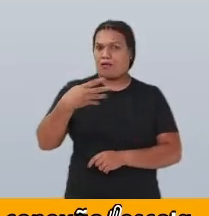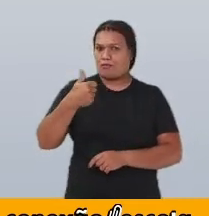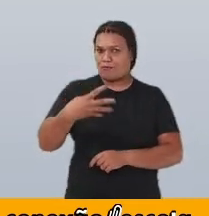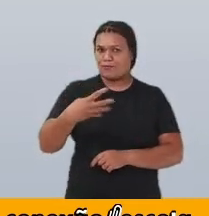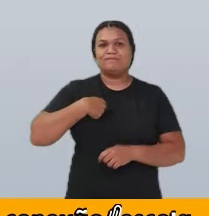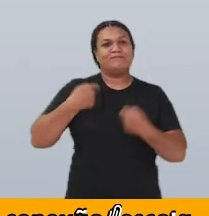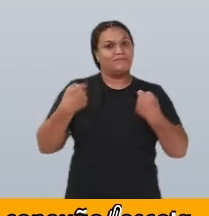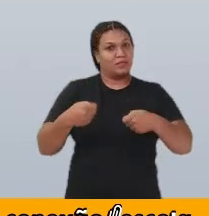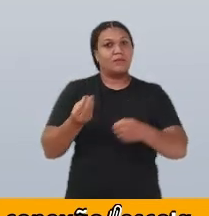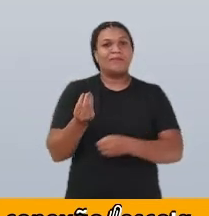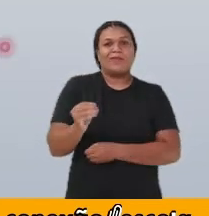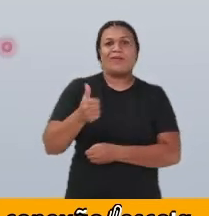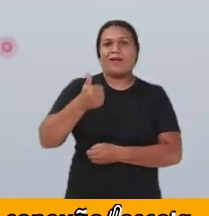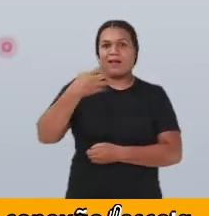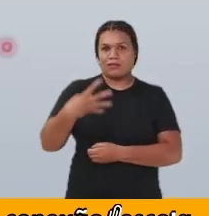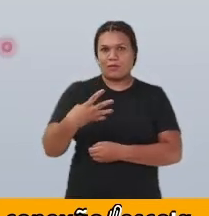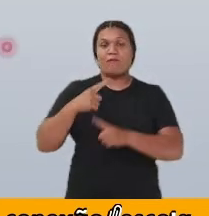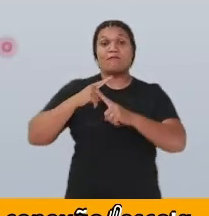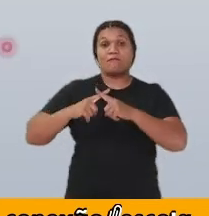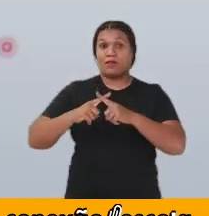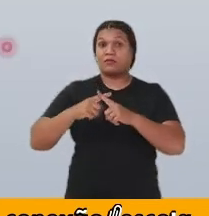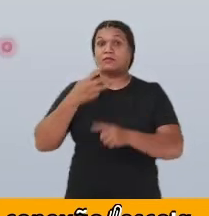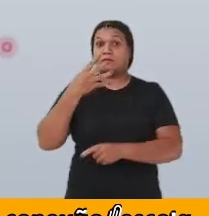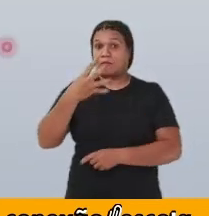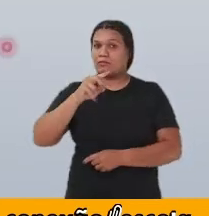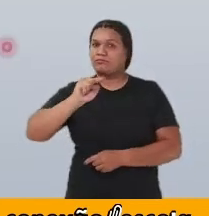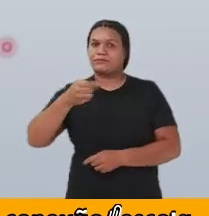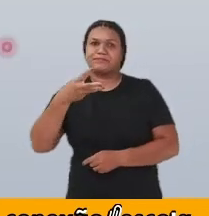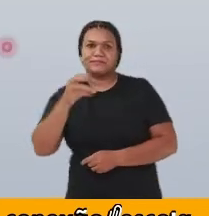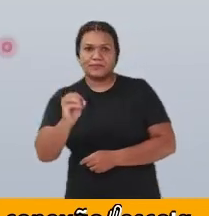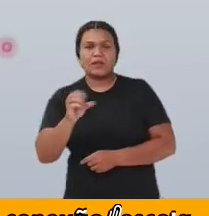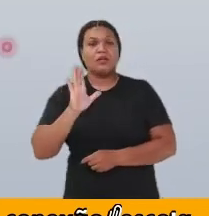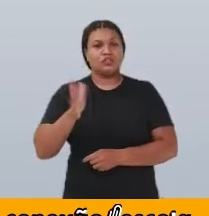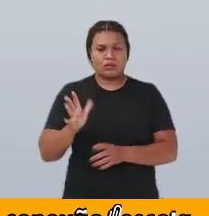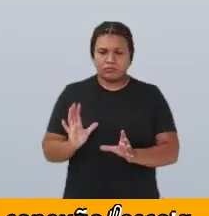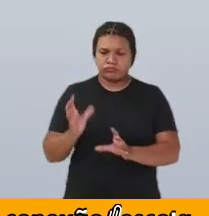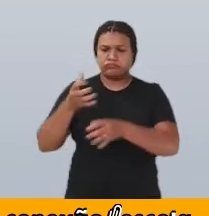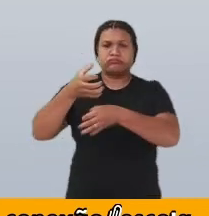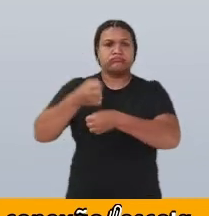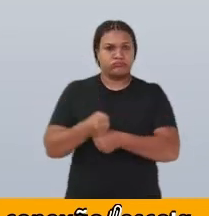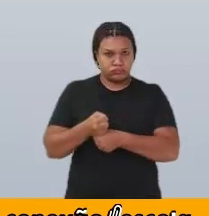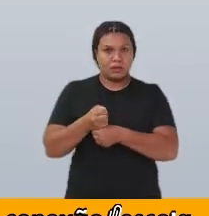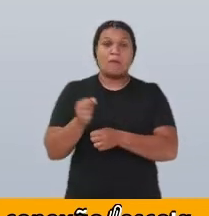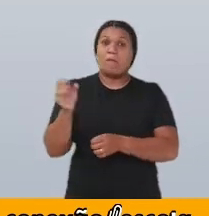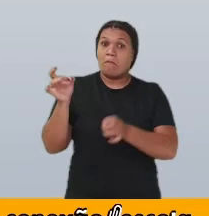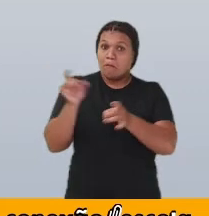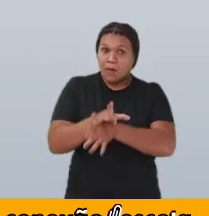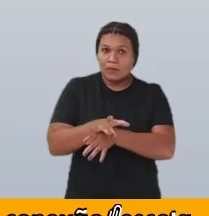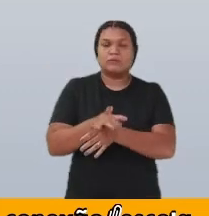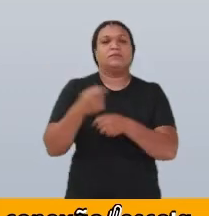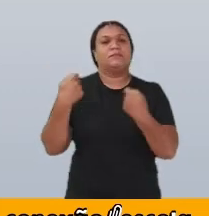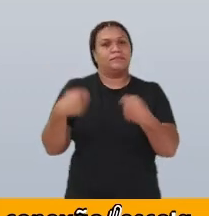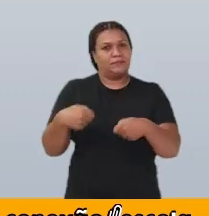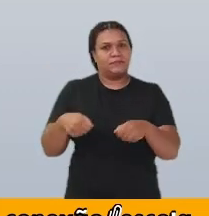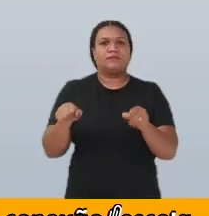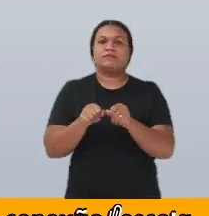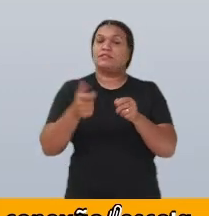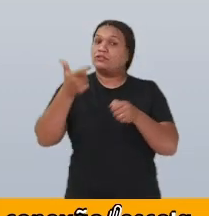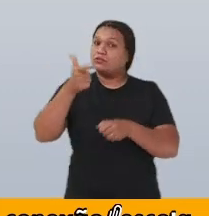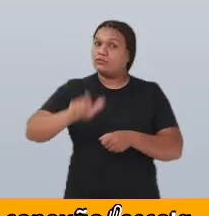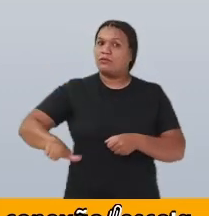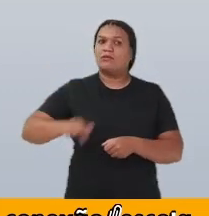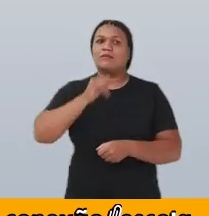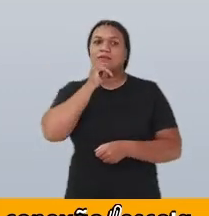eu devo fazer 14 vezes 4,30. Resolvendo, vou efetuar normalmente, como se